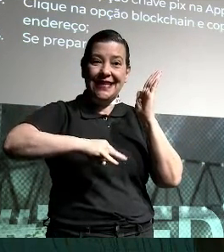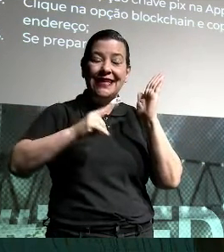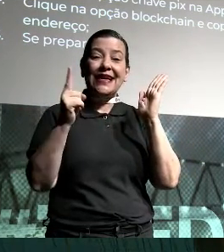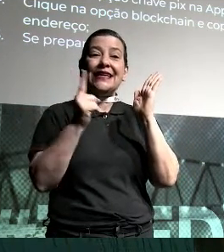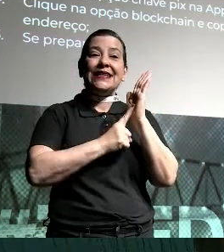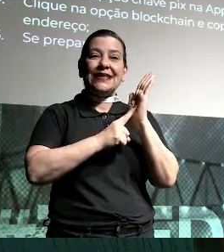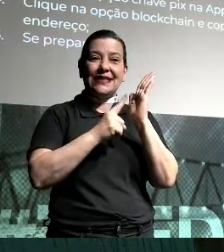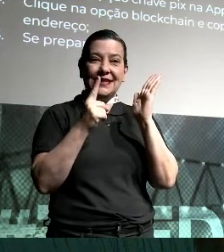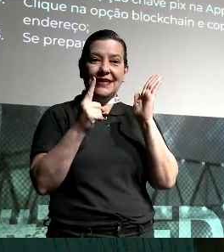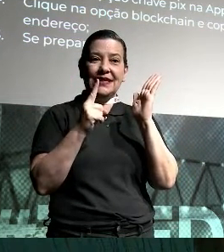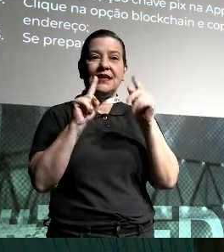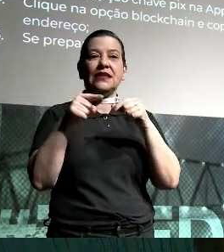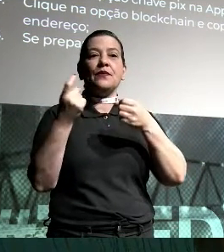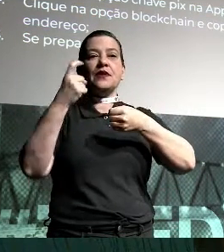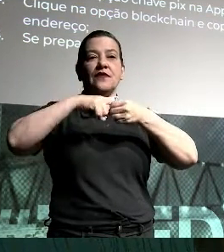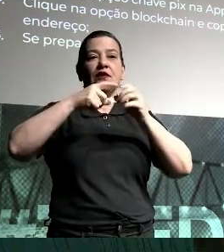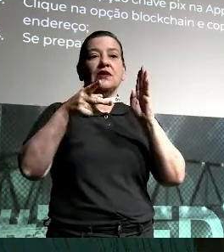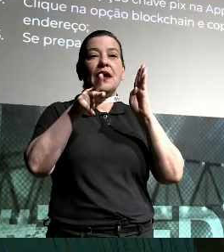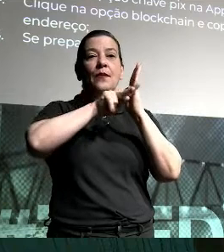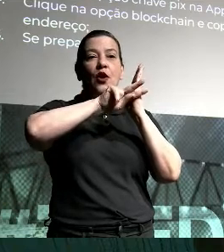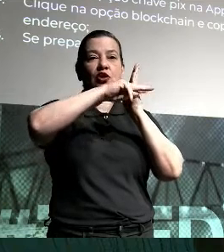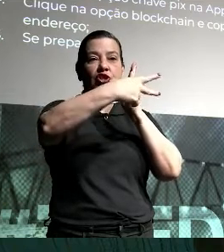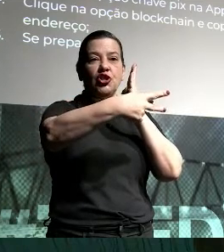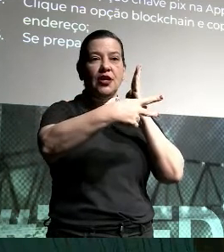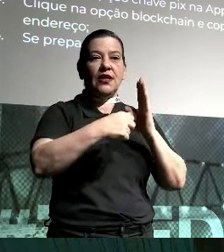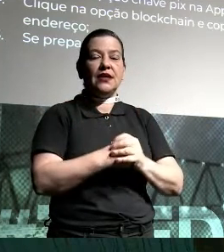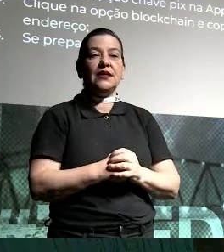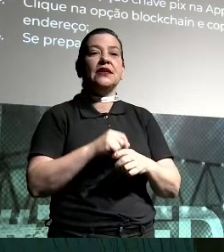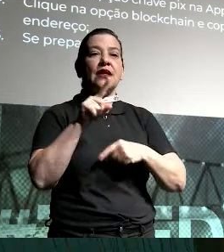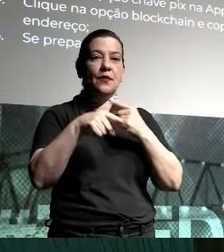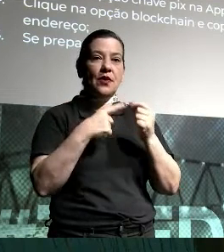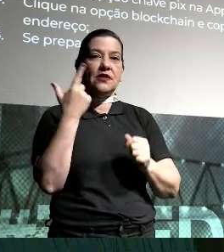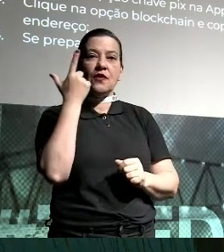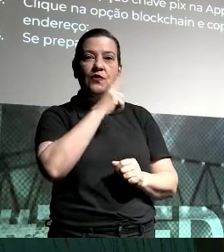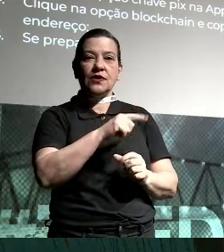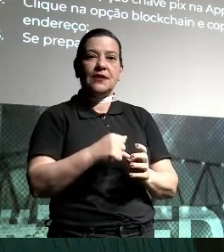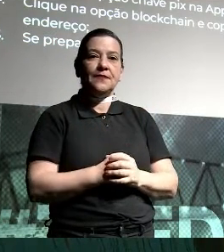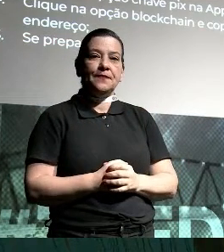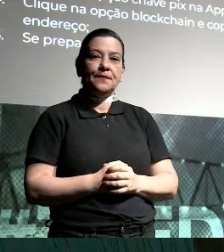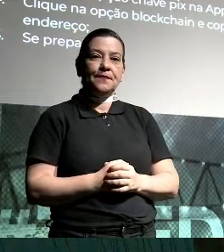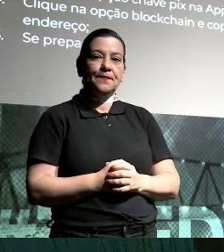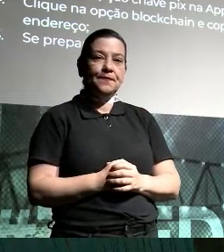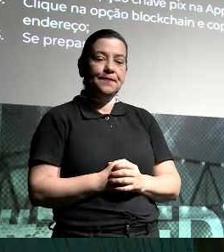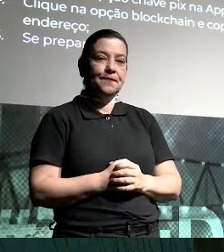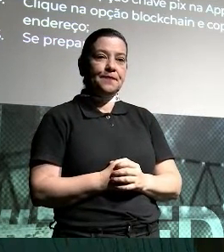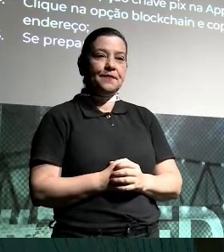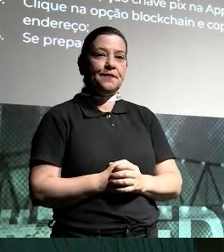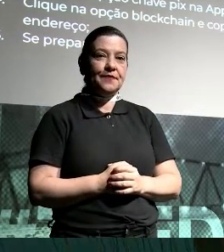cima em PixKey e depois blockchain ali e você vai conseguir seu endereço, tá bom?